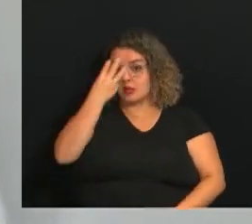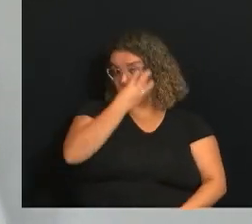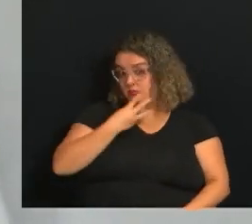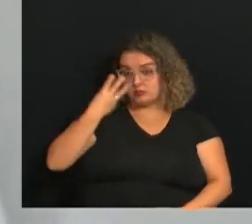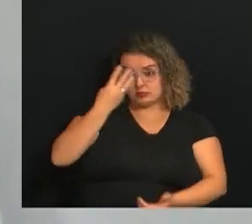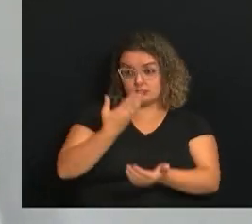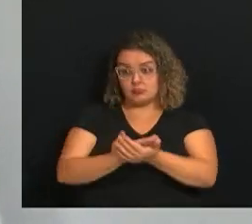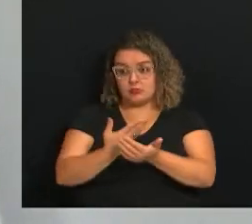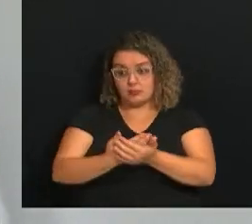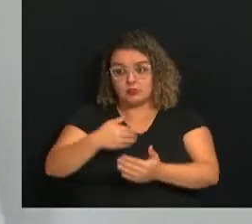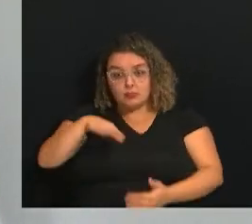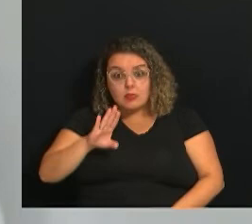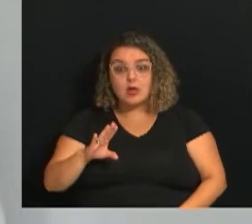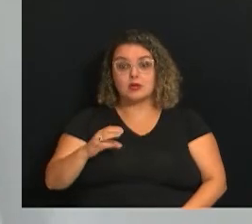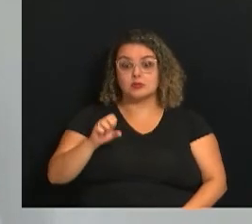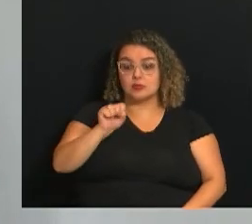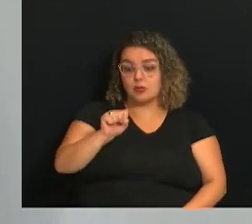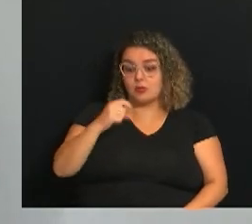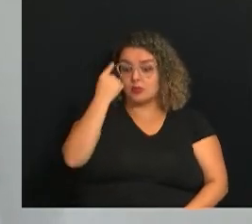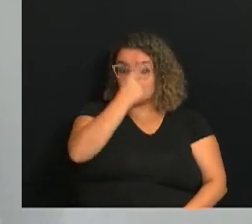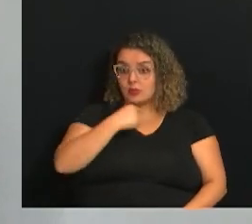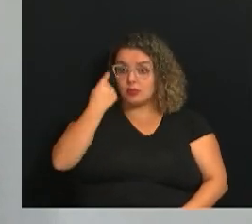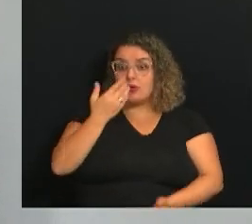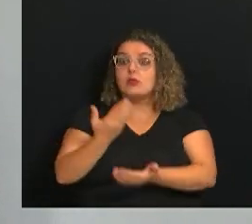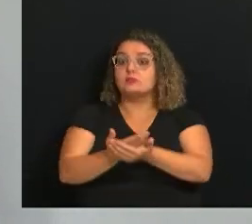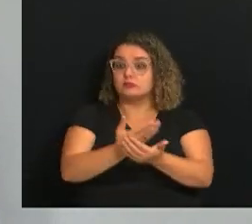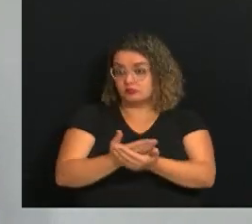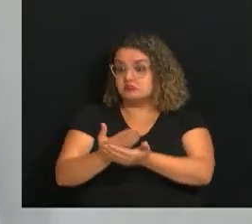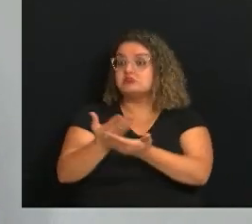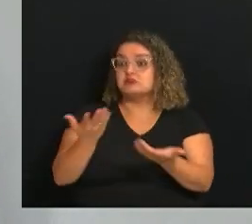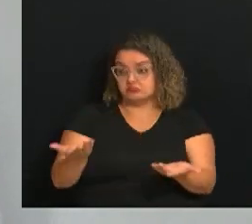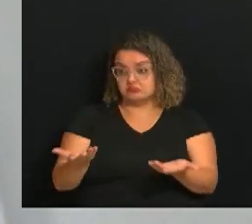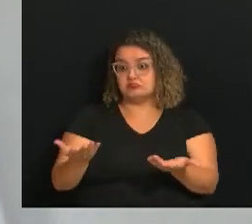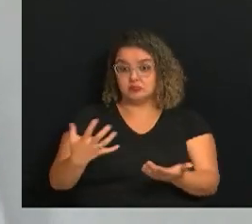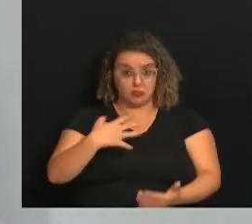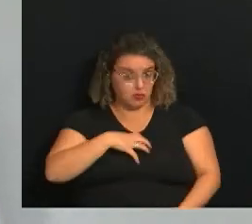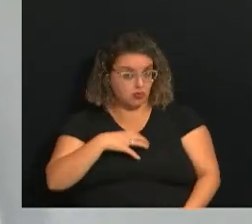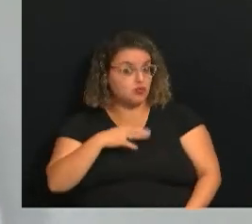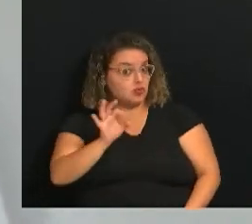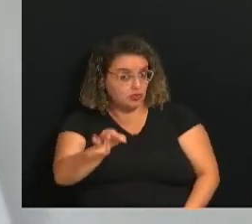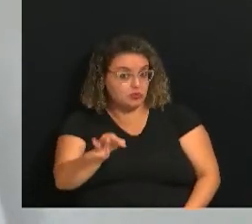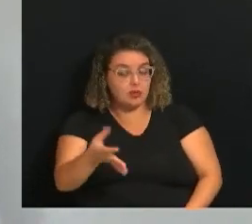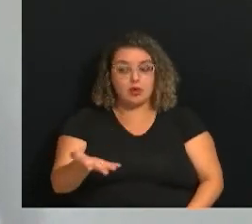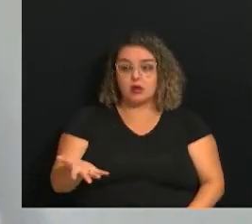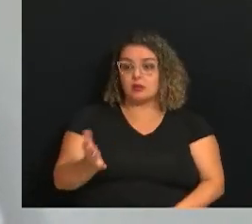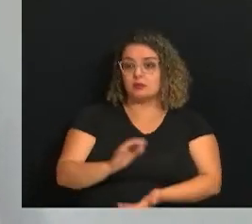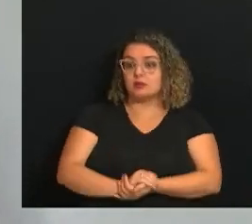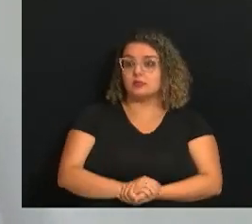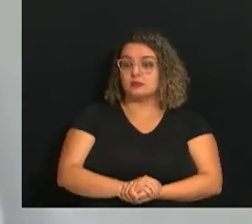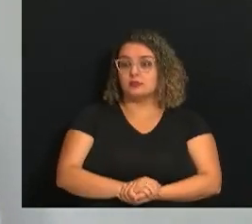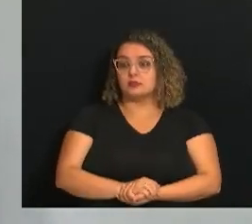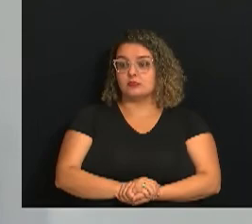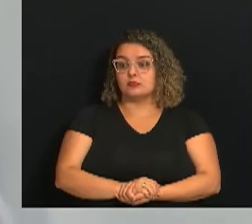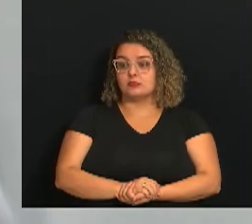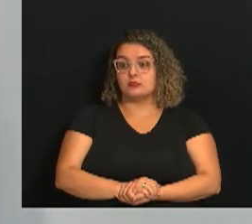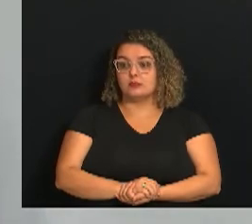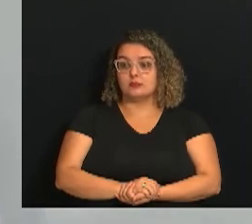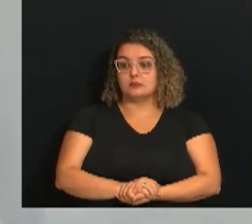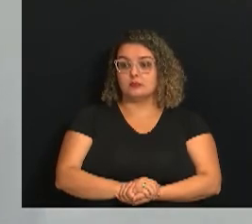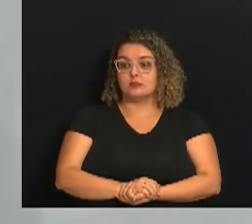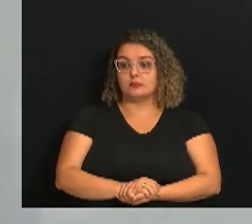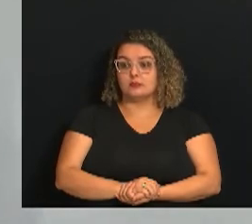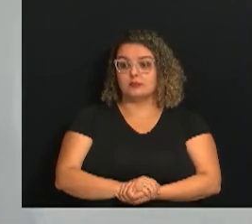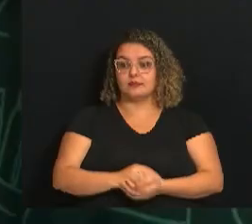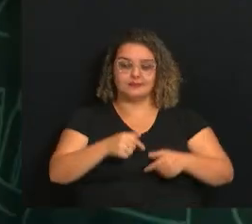mais do que 8 horas de estudo, se estudadas da forma correta, né? E segunda coisa é o pessoal seguir